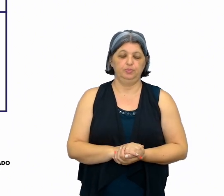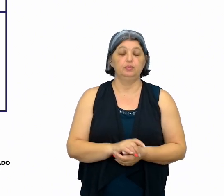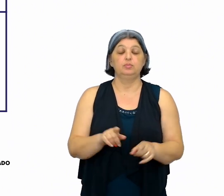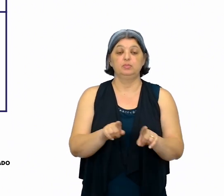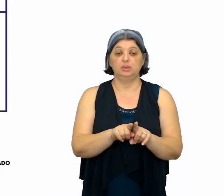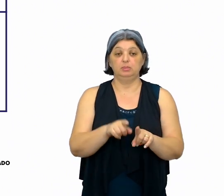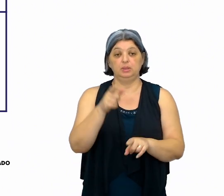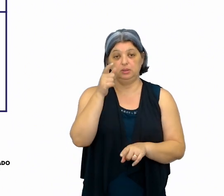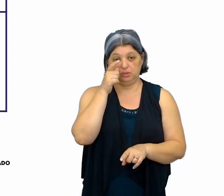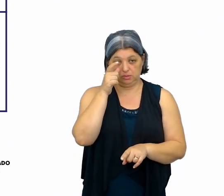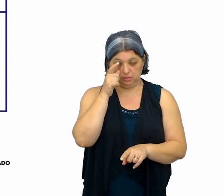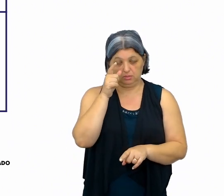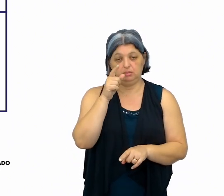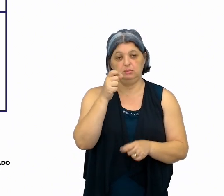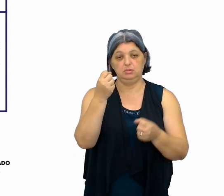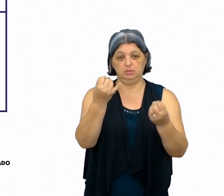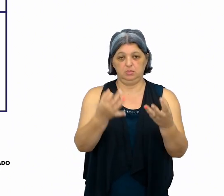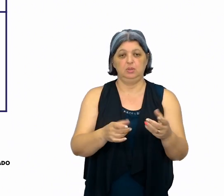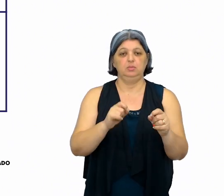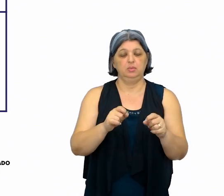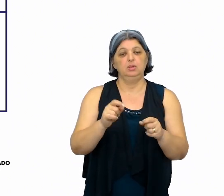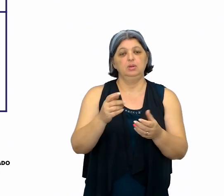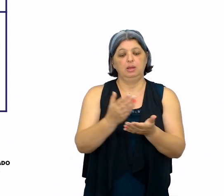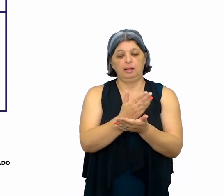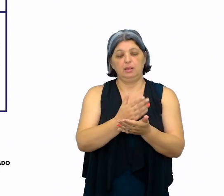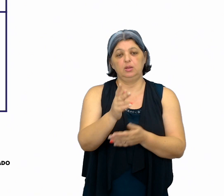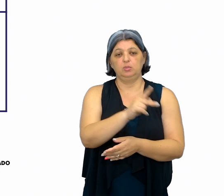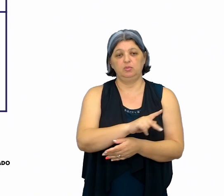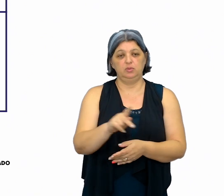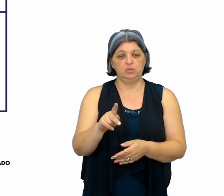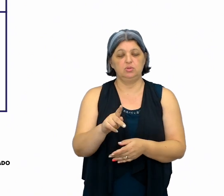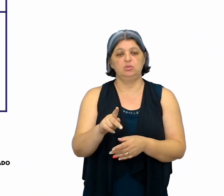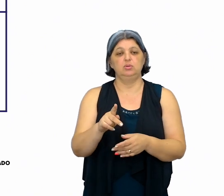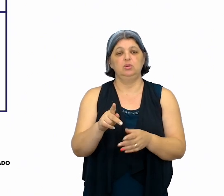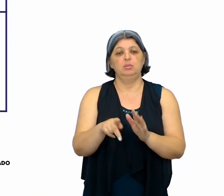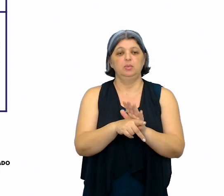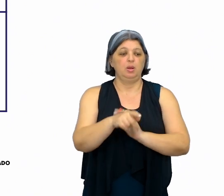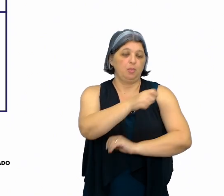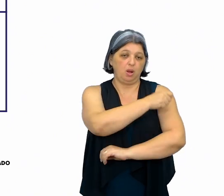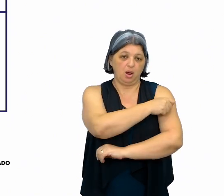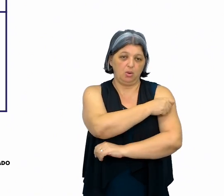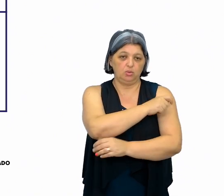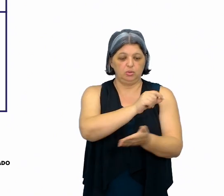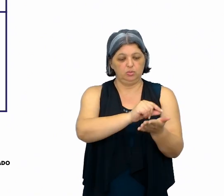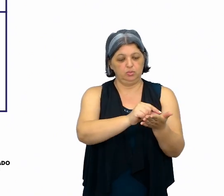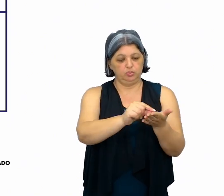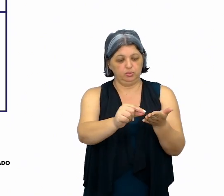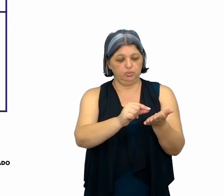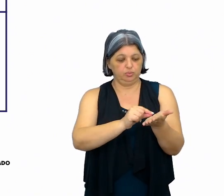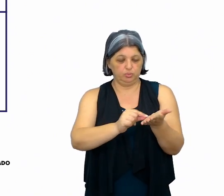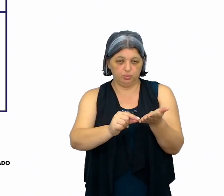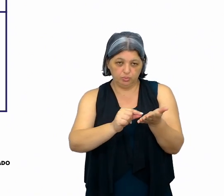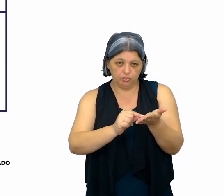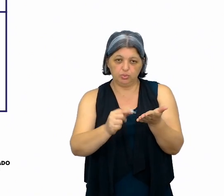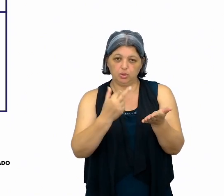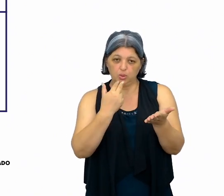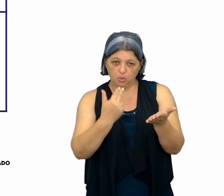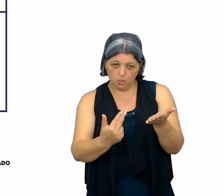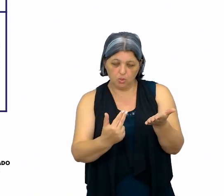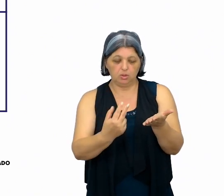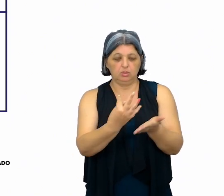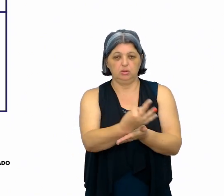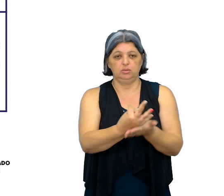enfatizar que o caderno do professor sugere que o estudante grife da mesma cor as informações nos